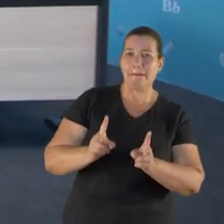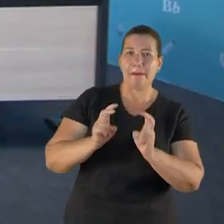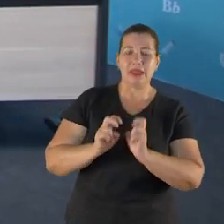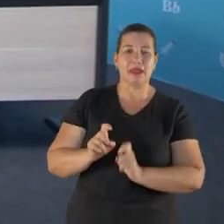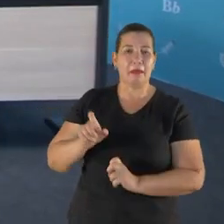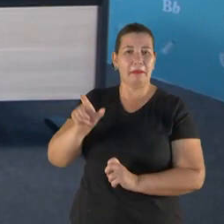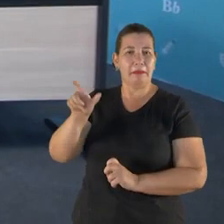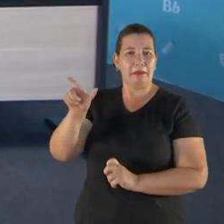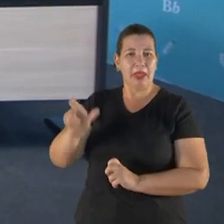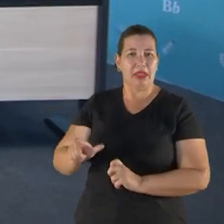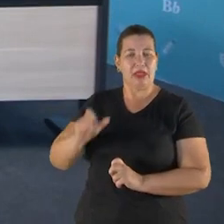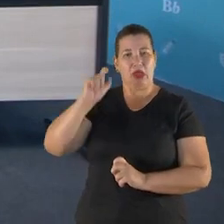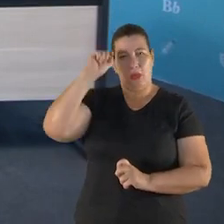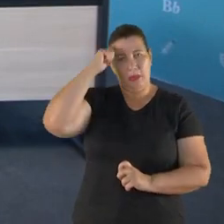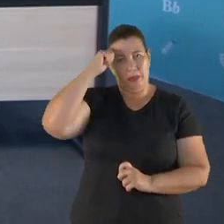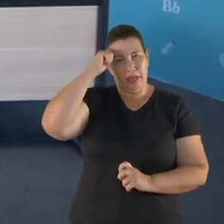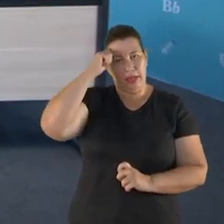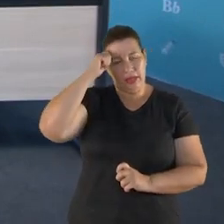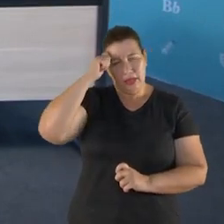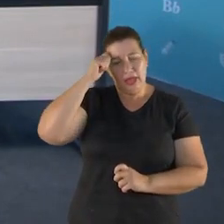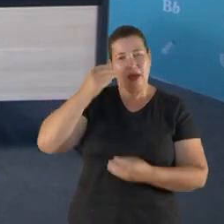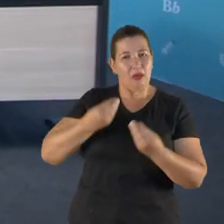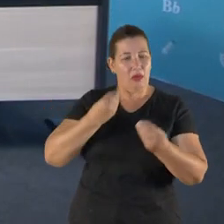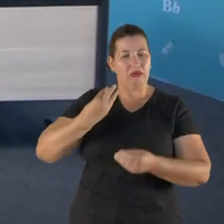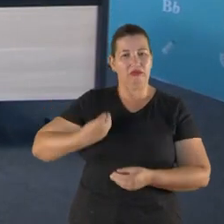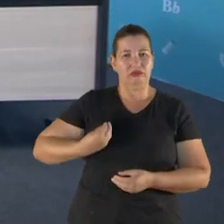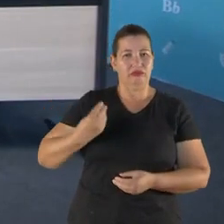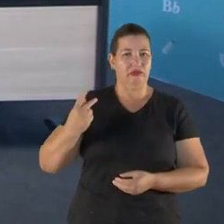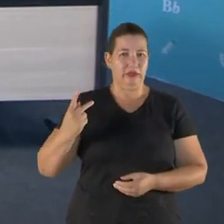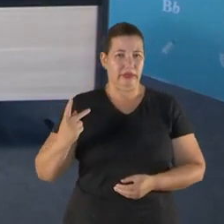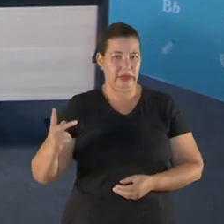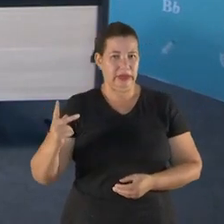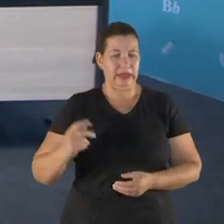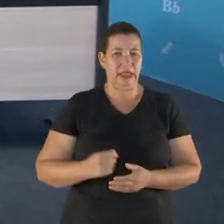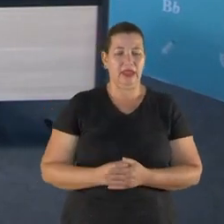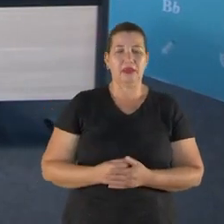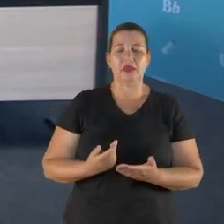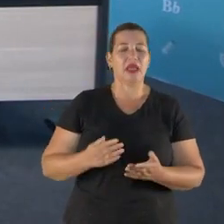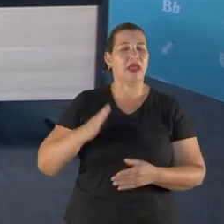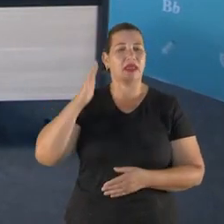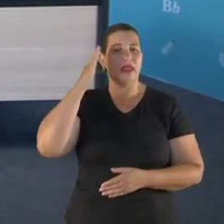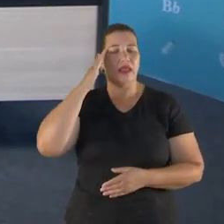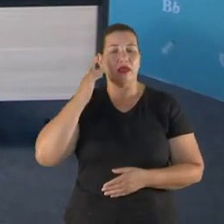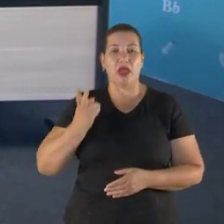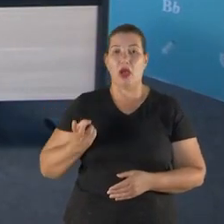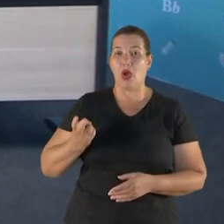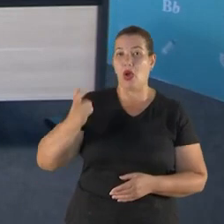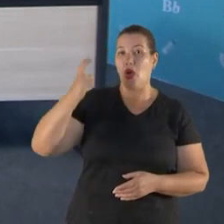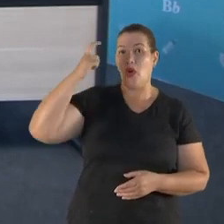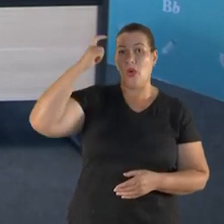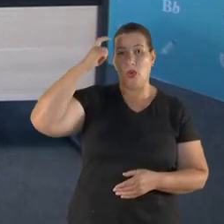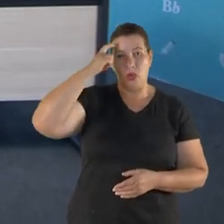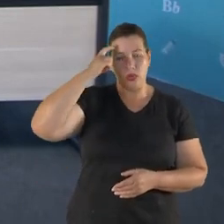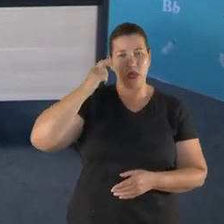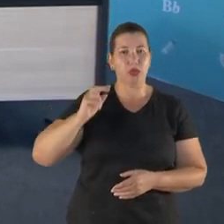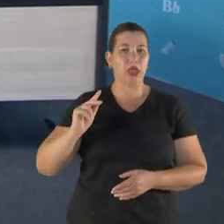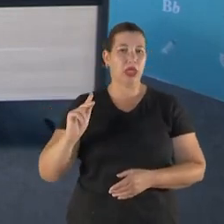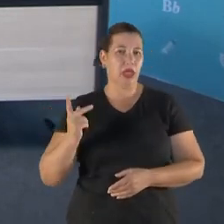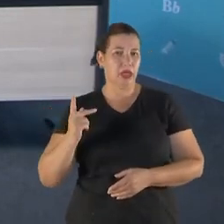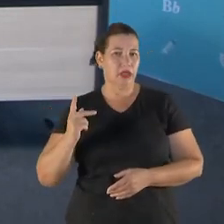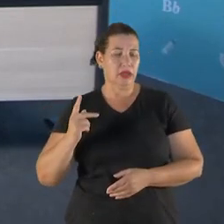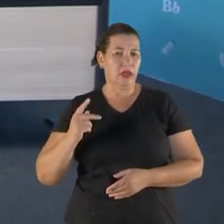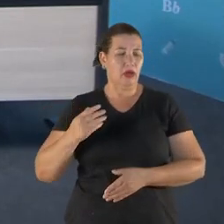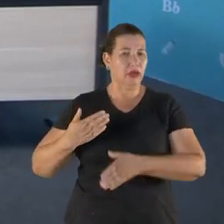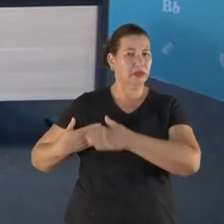a sua percepção da pessoa negra em relação às suas origens, no entendimento das raízes culturais